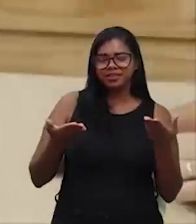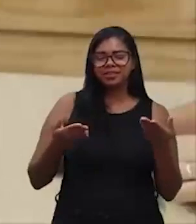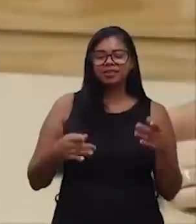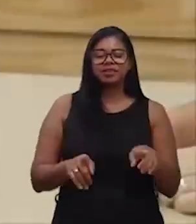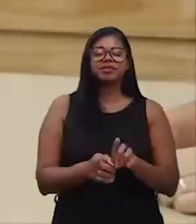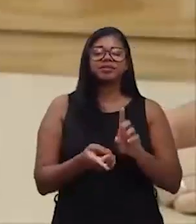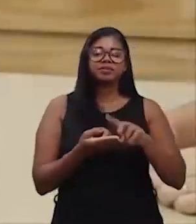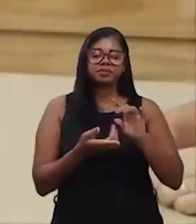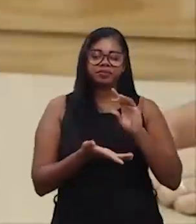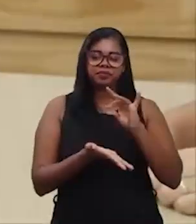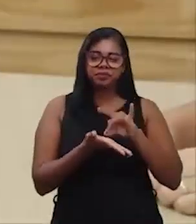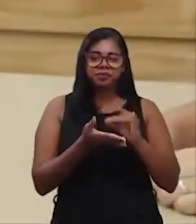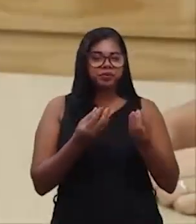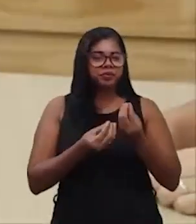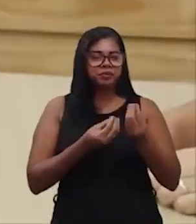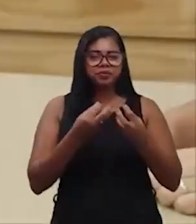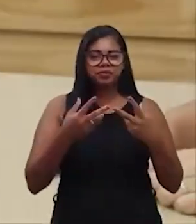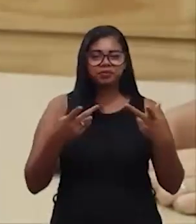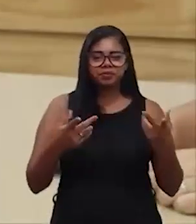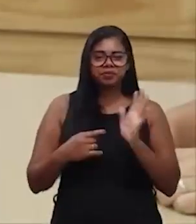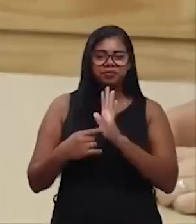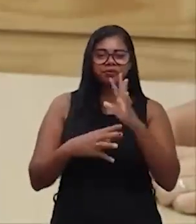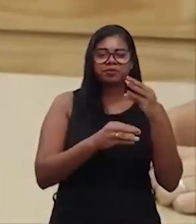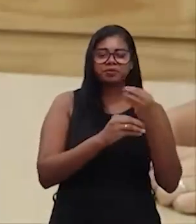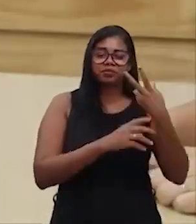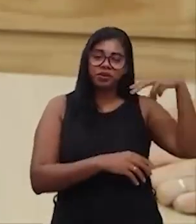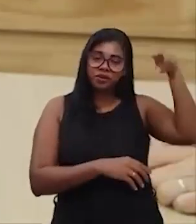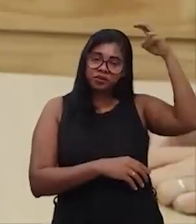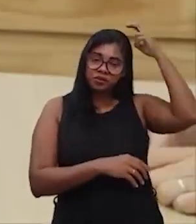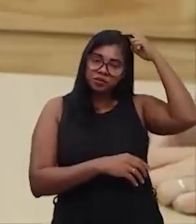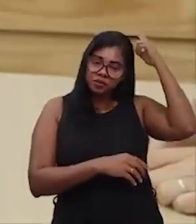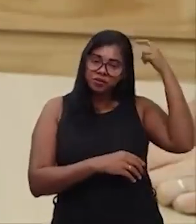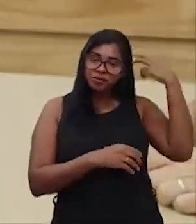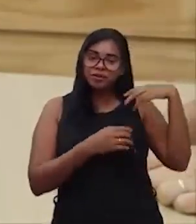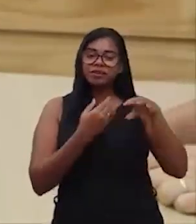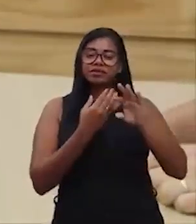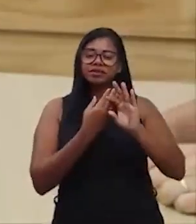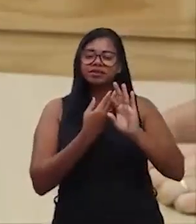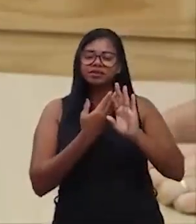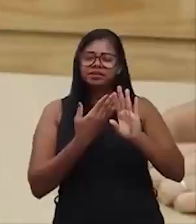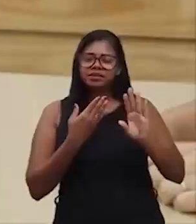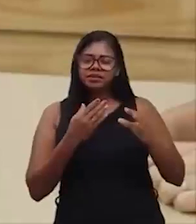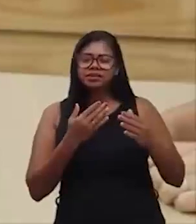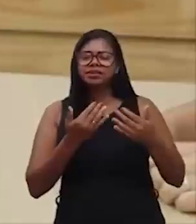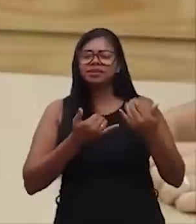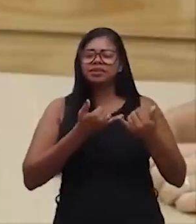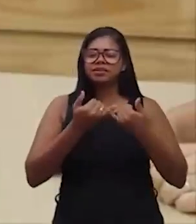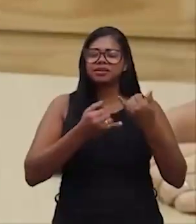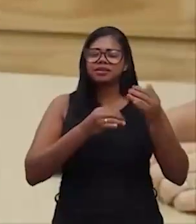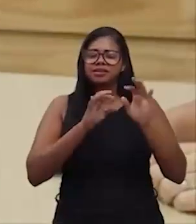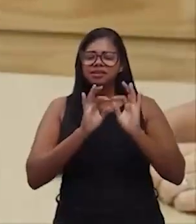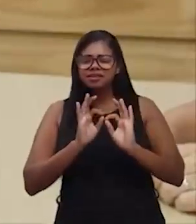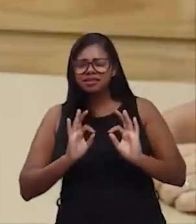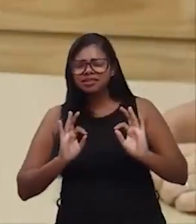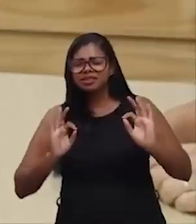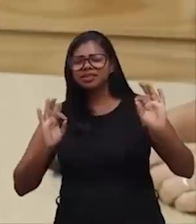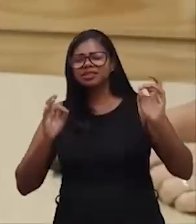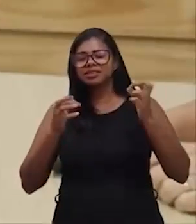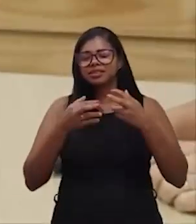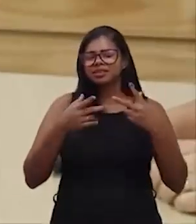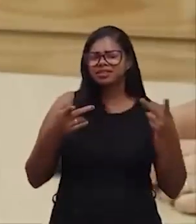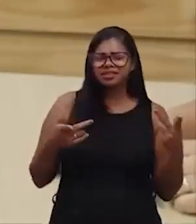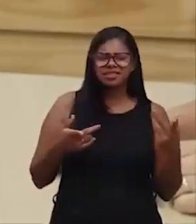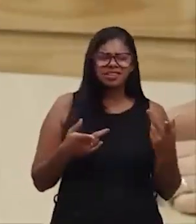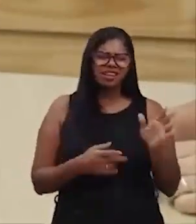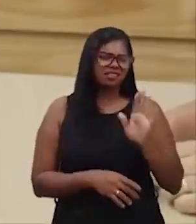lógica mesmo de como as coisas funcionam na nossa cultura, a gente vai se distanciando dessas brincadeiras, a gente vai se distanciando,